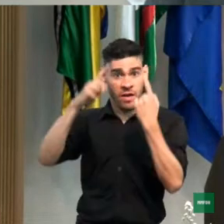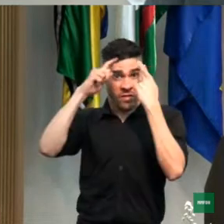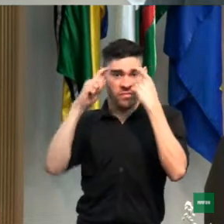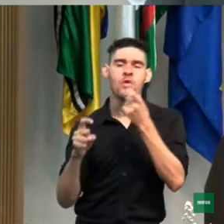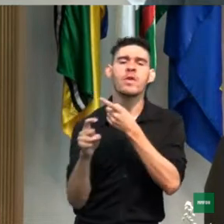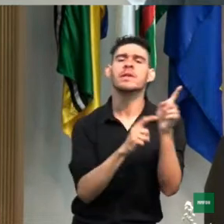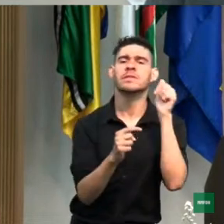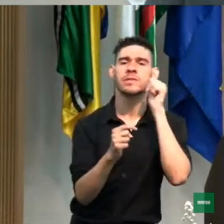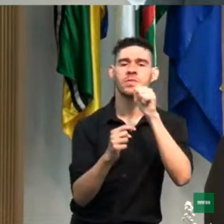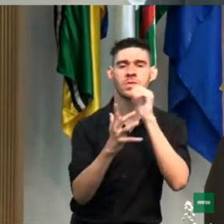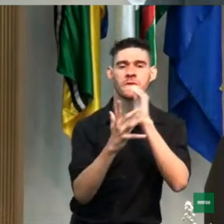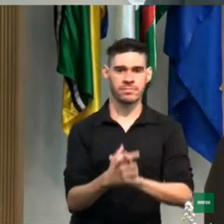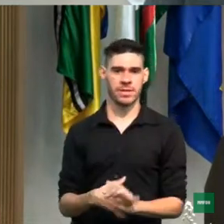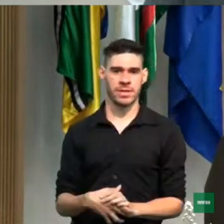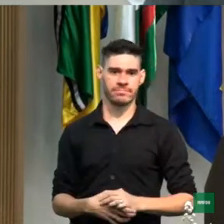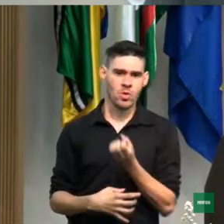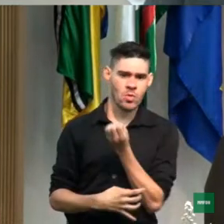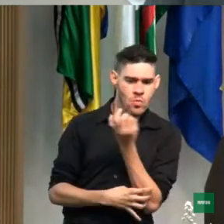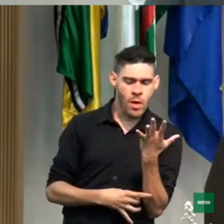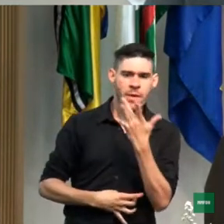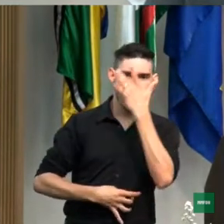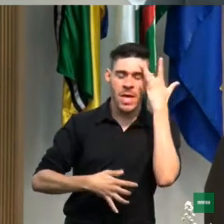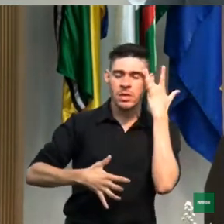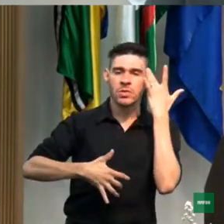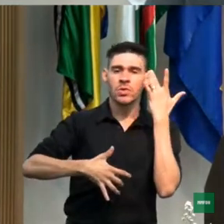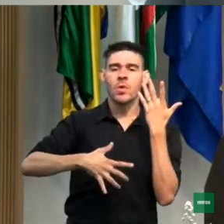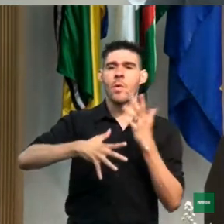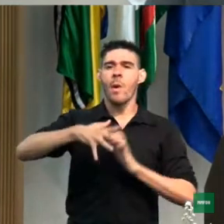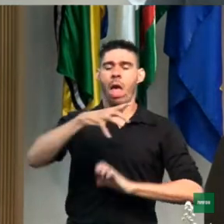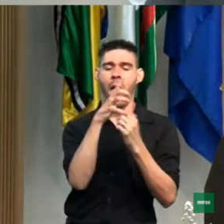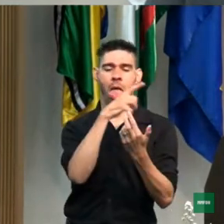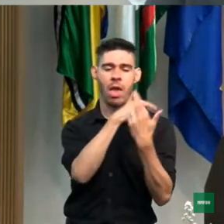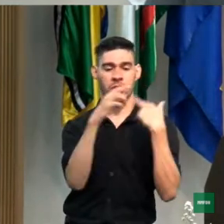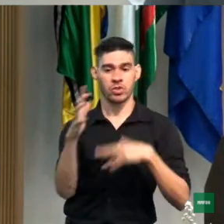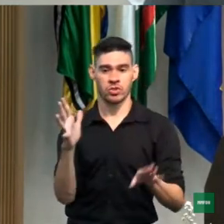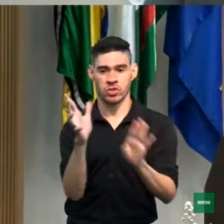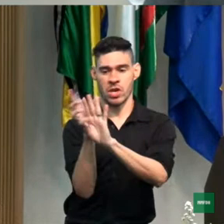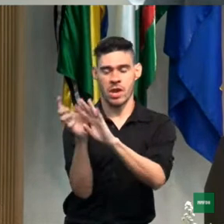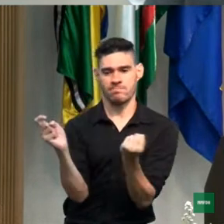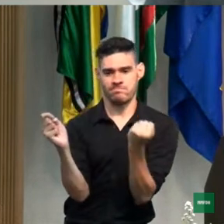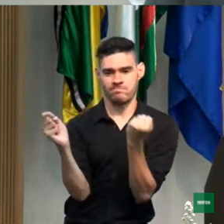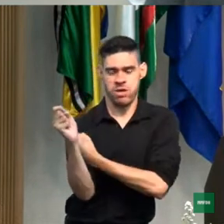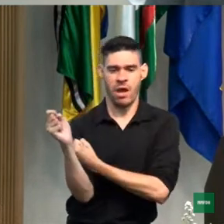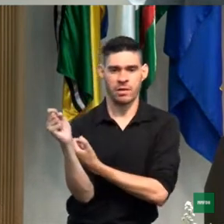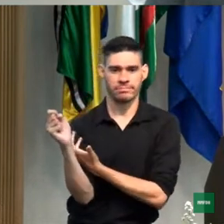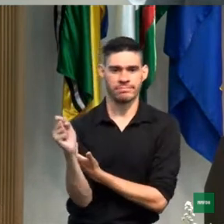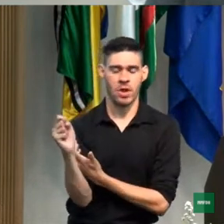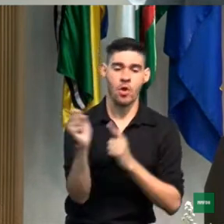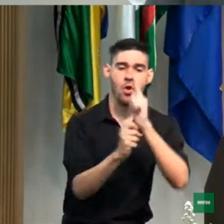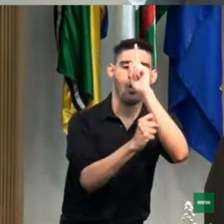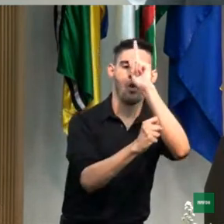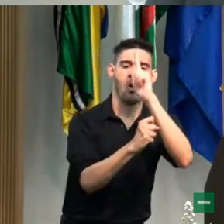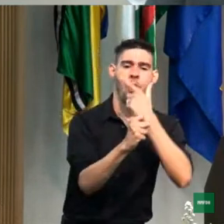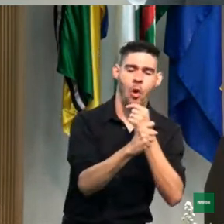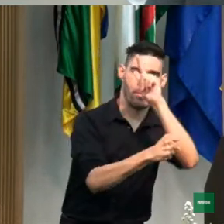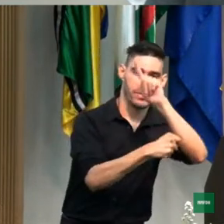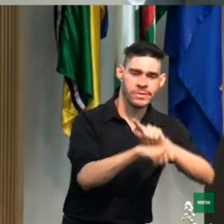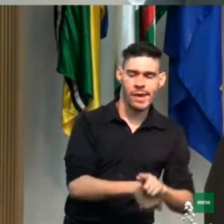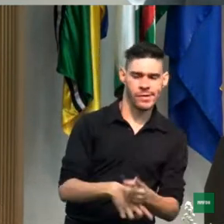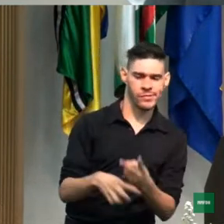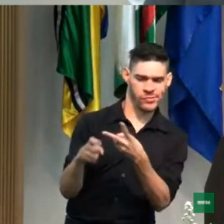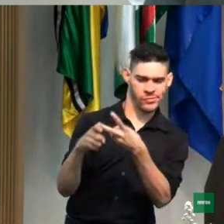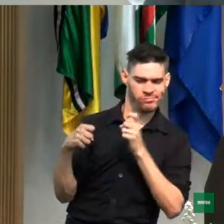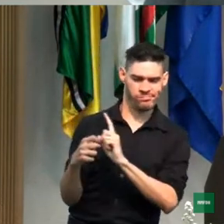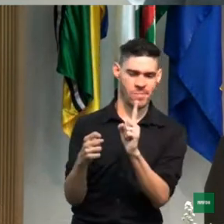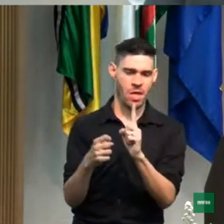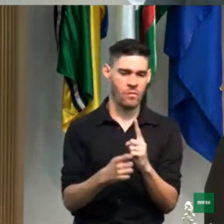Quantas empresárias estão chegando com uma marca no braço e o gerente não viu? O colega do trabalho não viu.